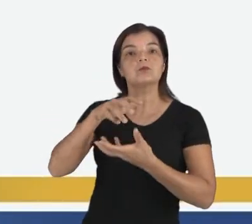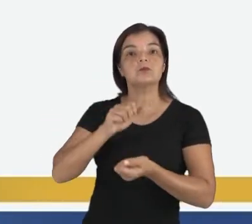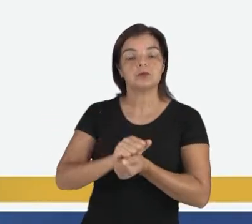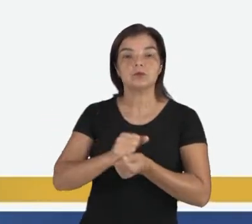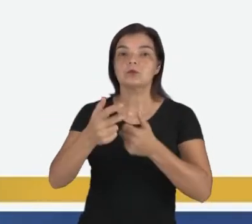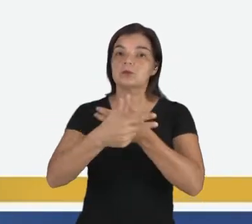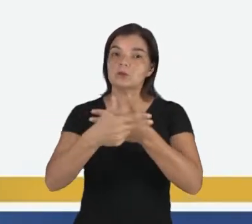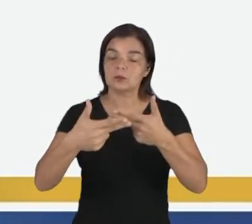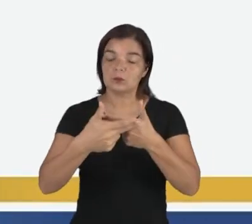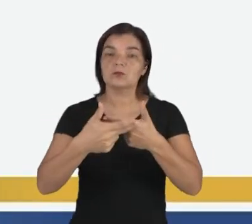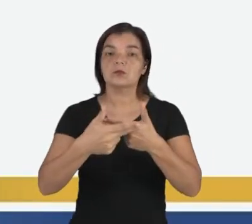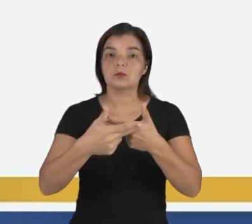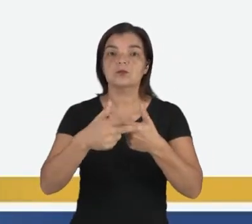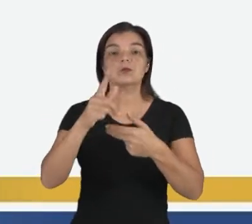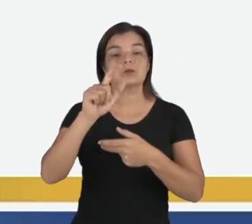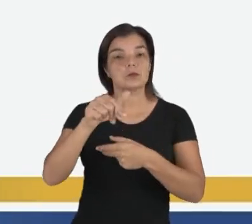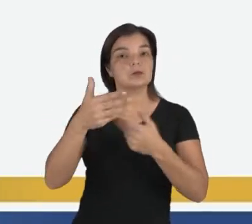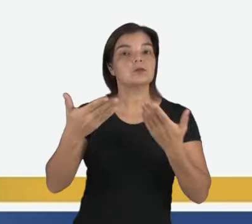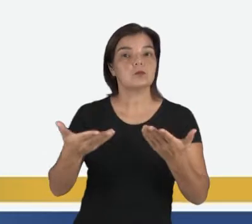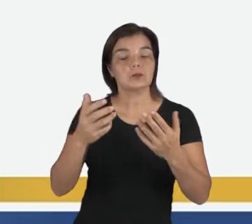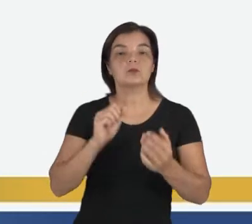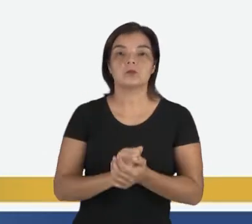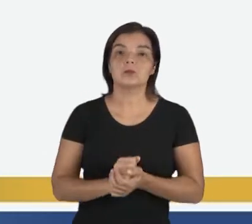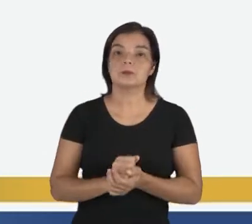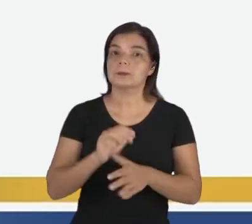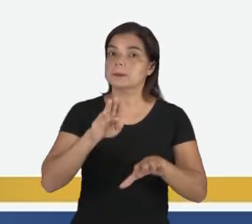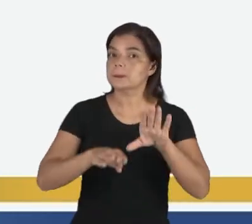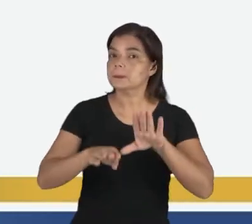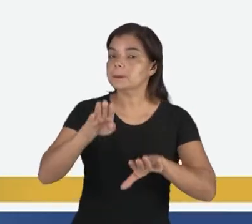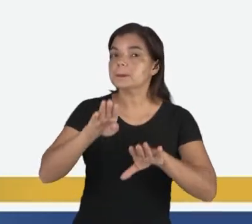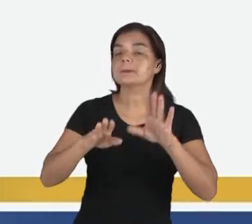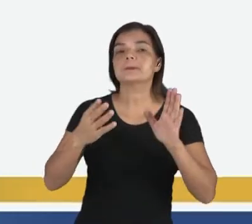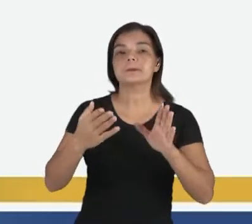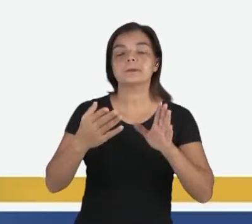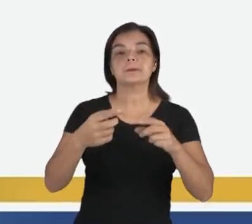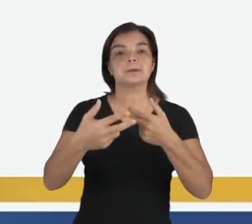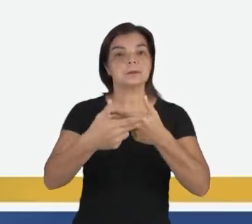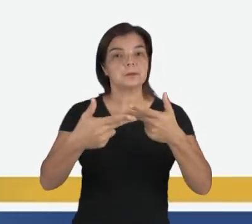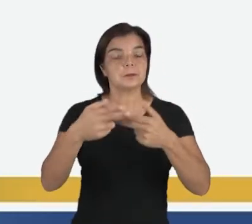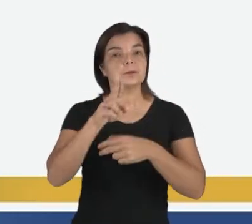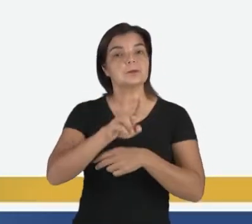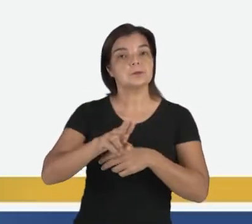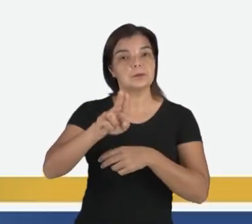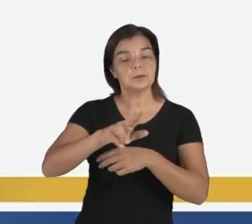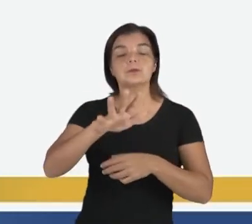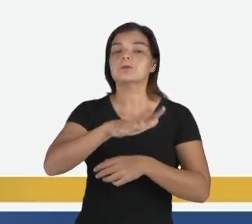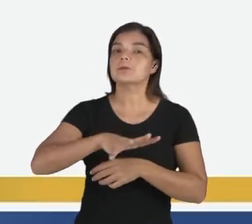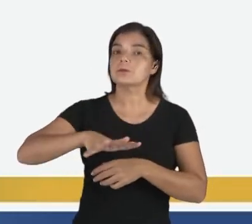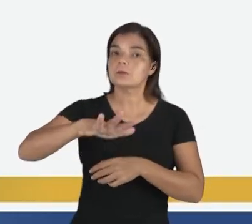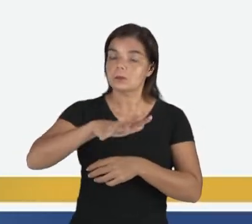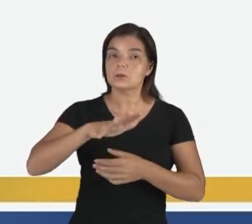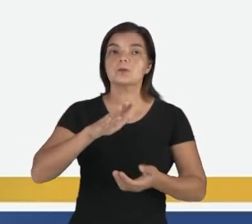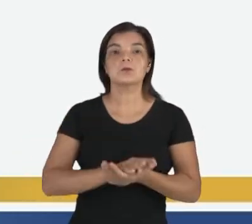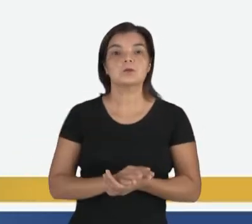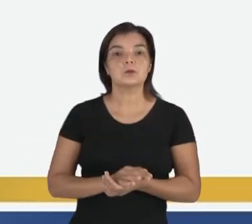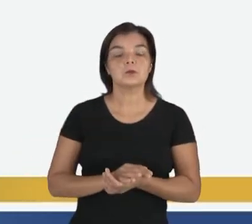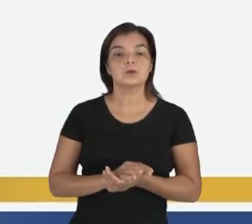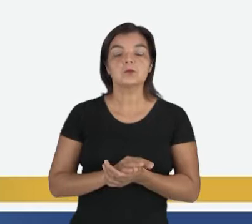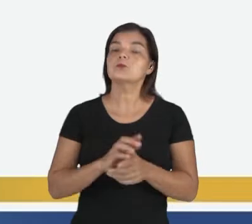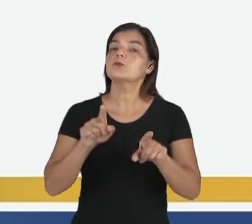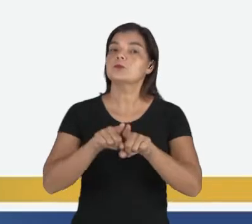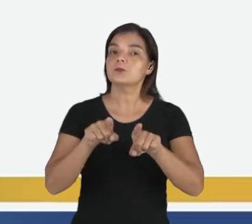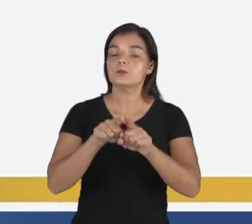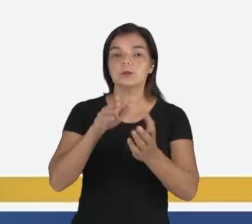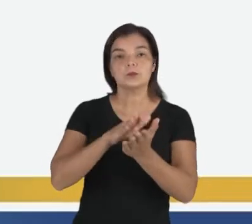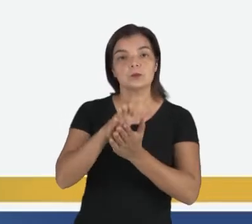esses objetos são objetos, grande parte aí são objetos eletrônicos, né? A maioria, exceto o jornal